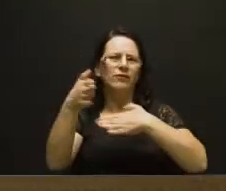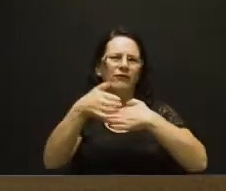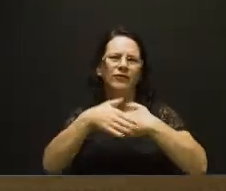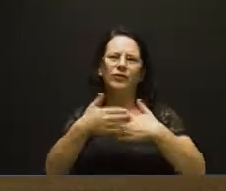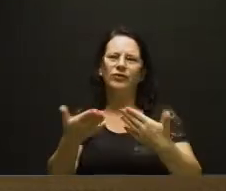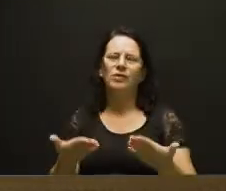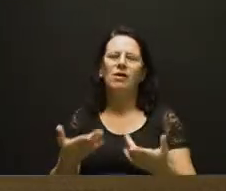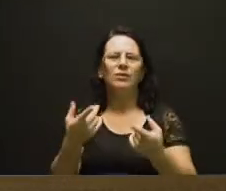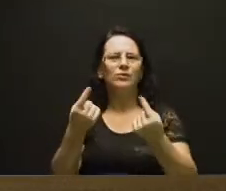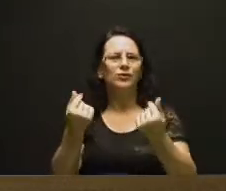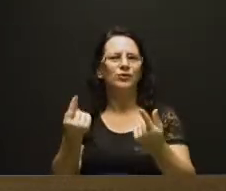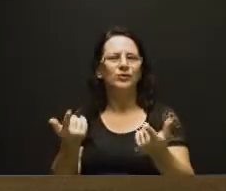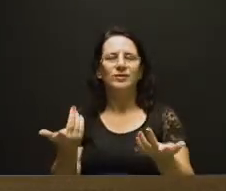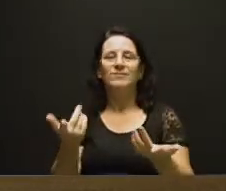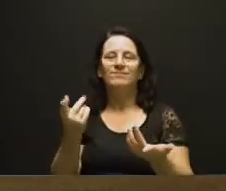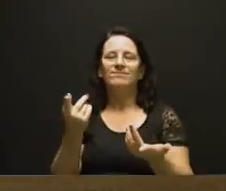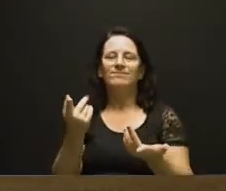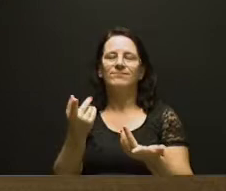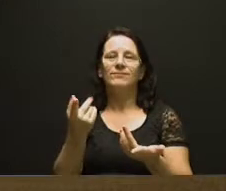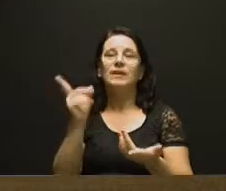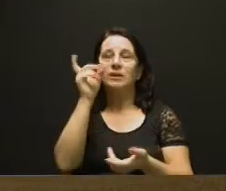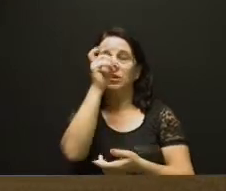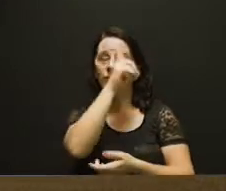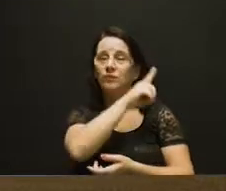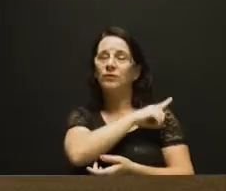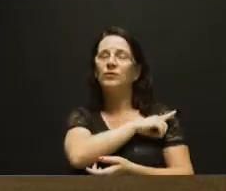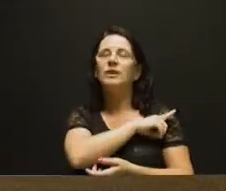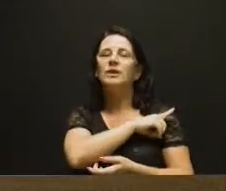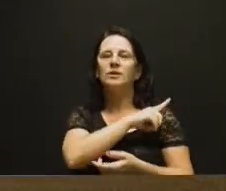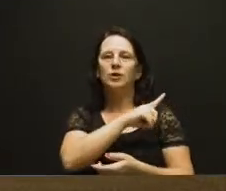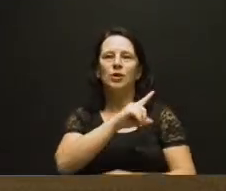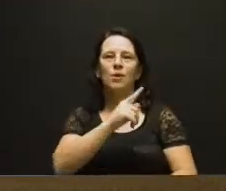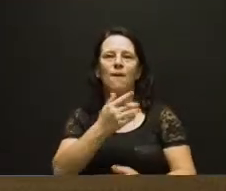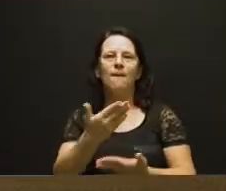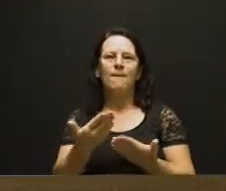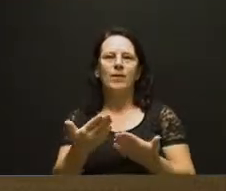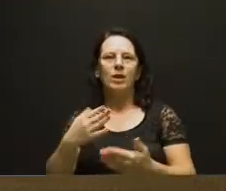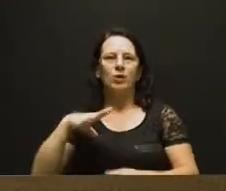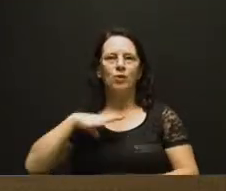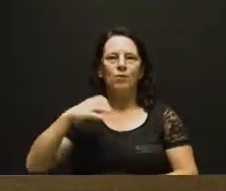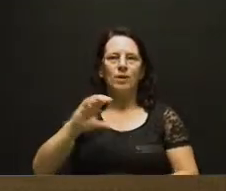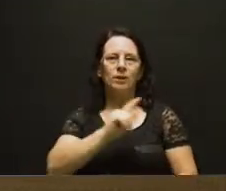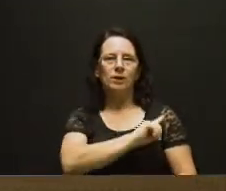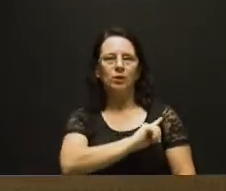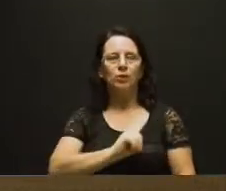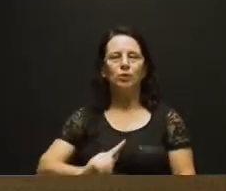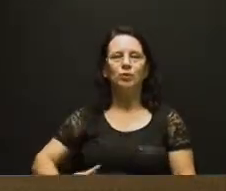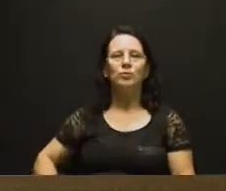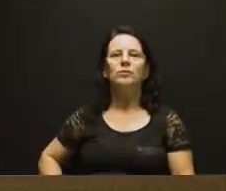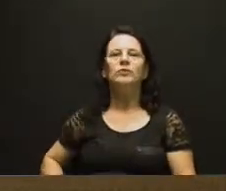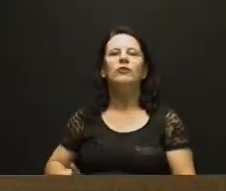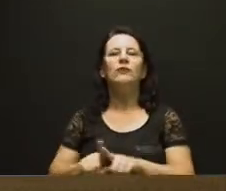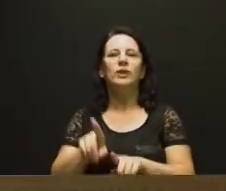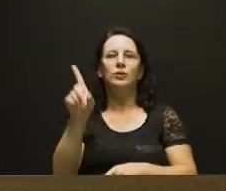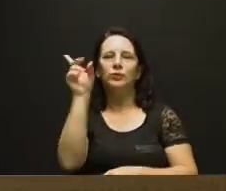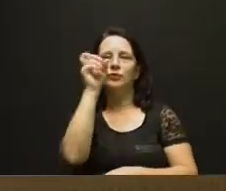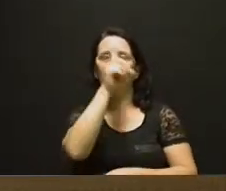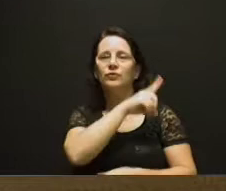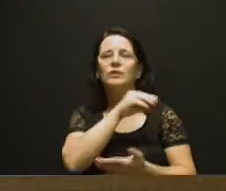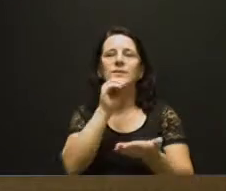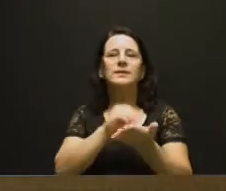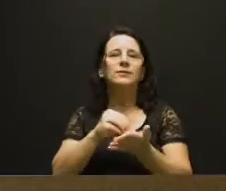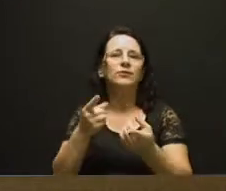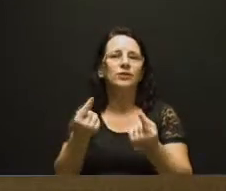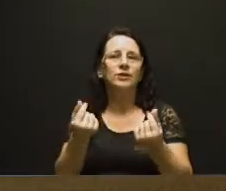impossível mas eu não me escondo eu tenho porque senão convencer o mundo vou convencer dez pessoas conscientes que essa discussão